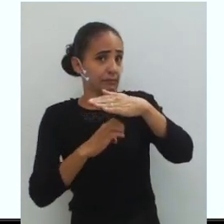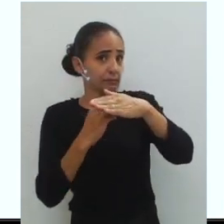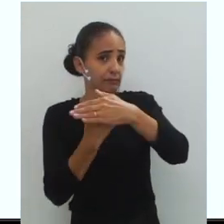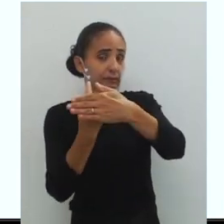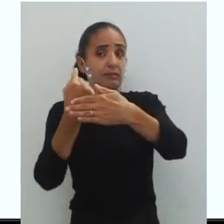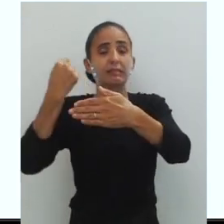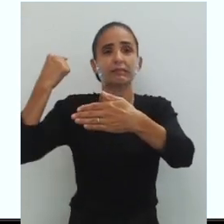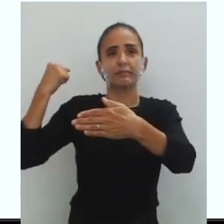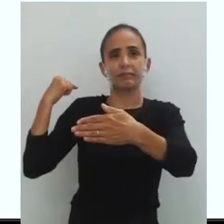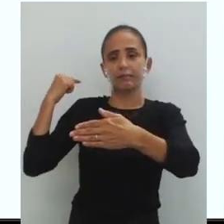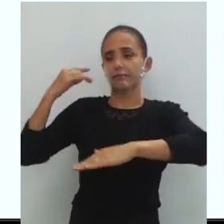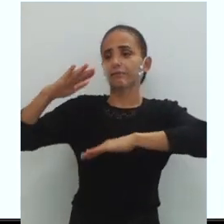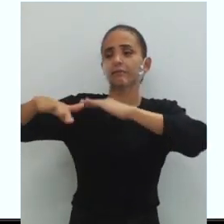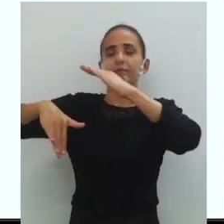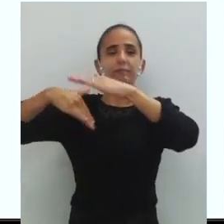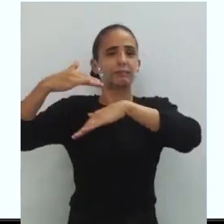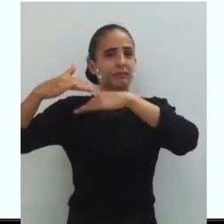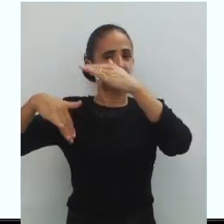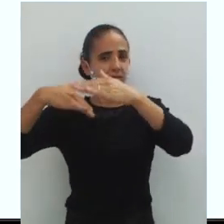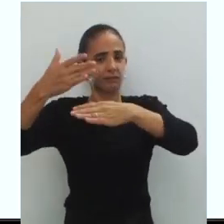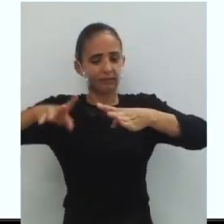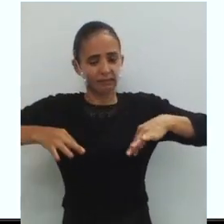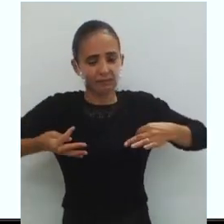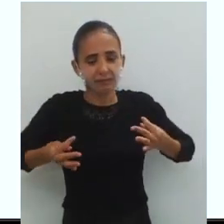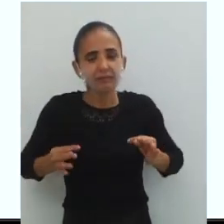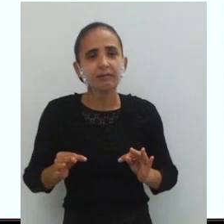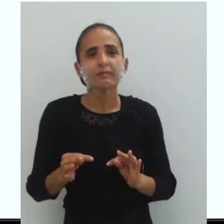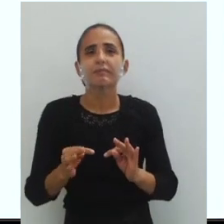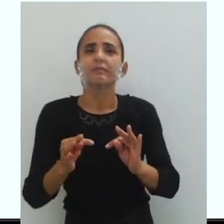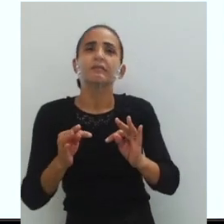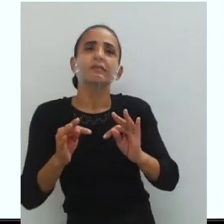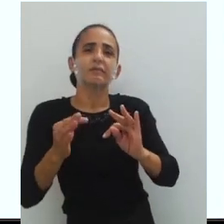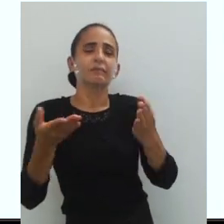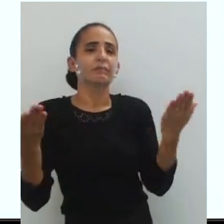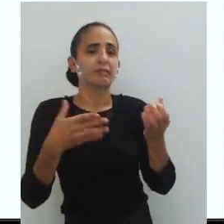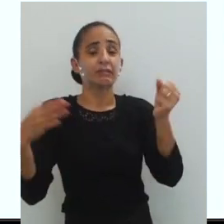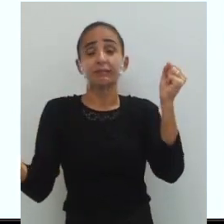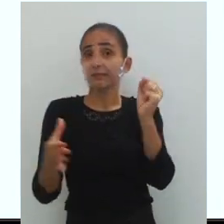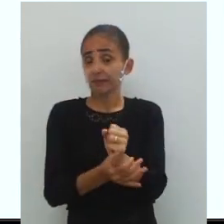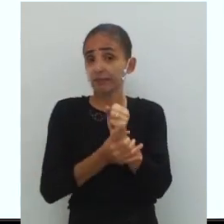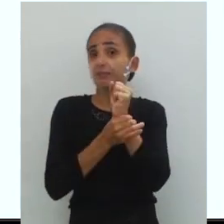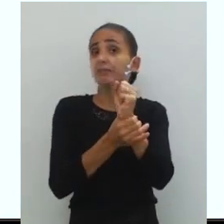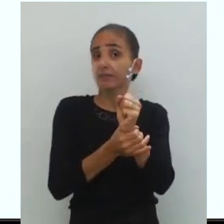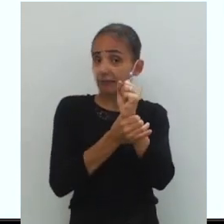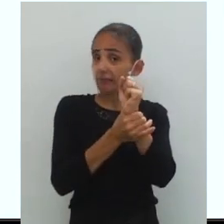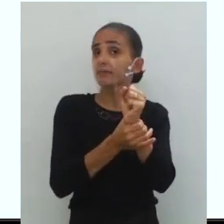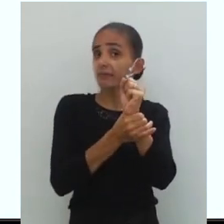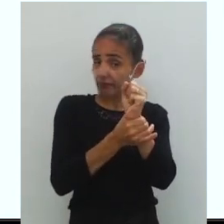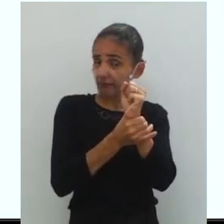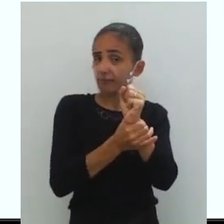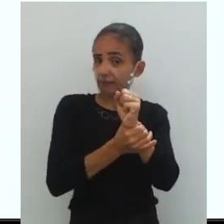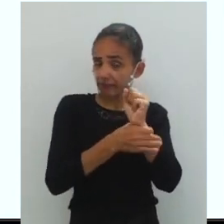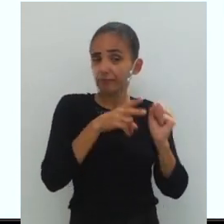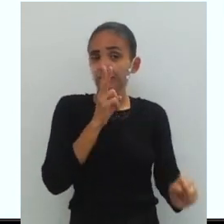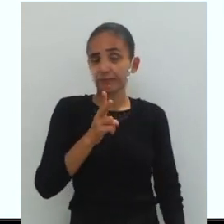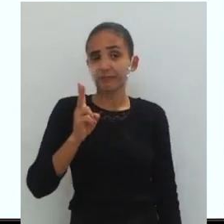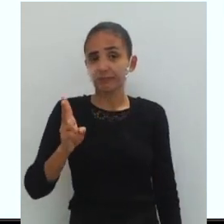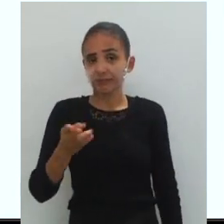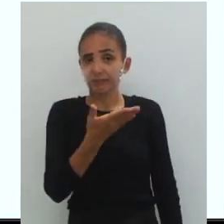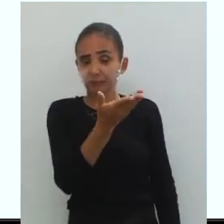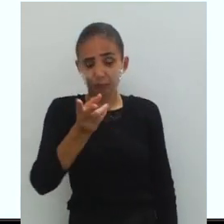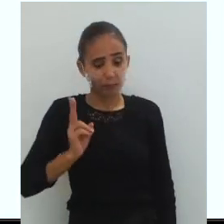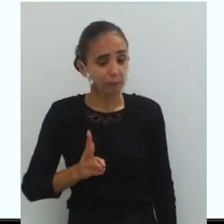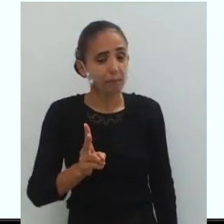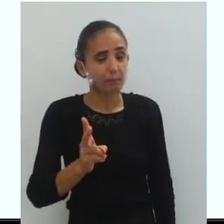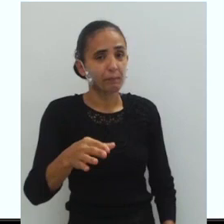se inovando e inovando, principalmente para garantir a segurança e garantir para que